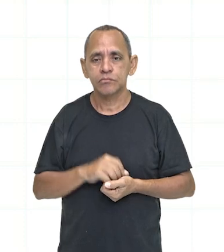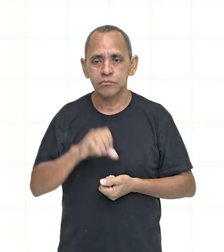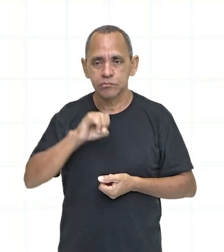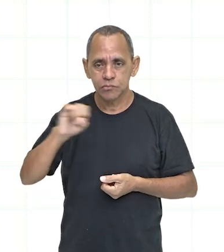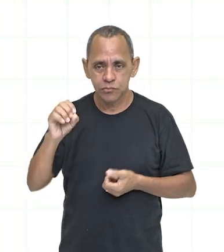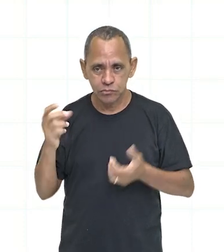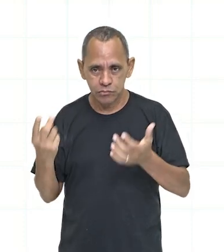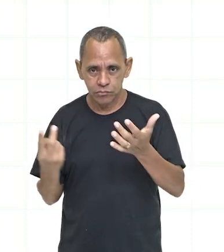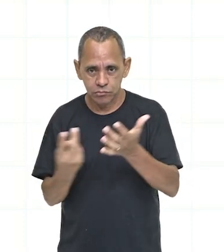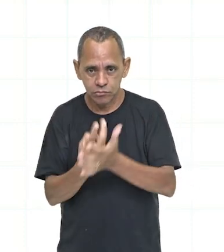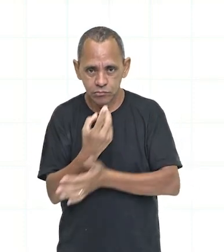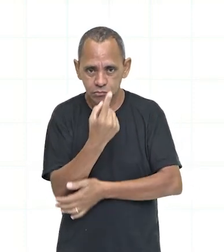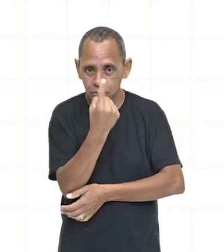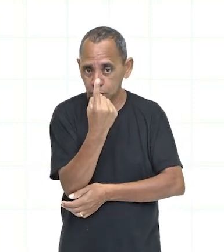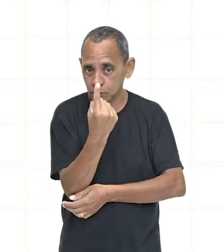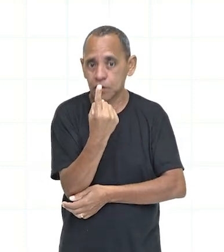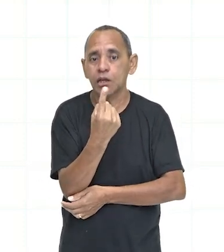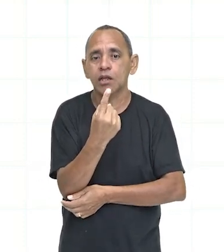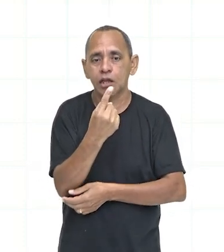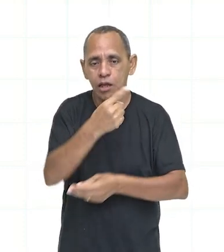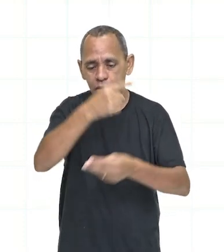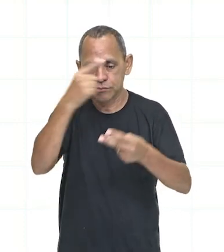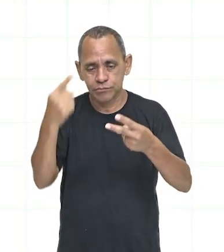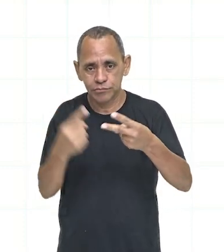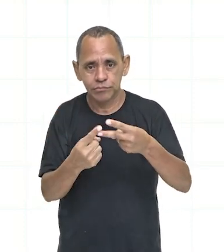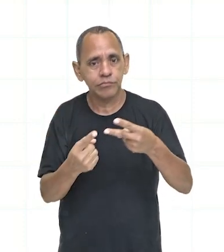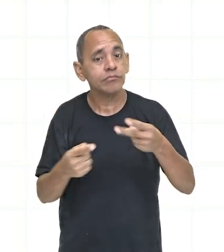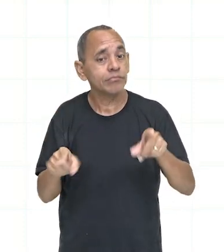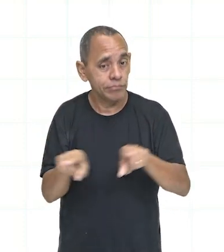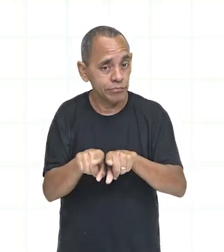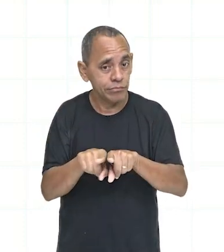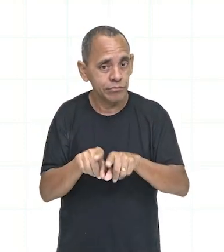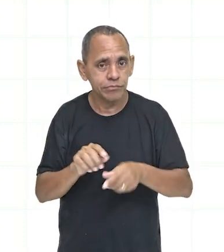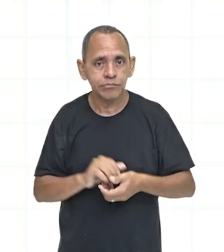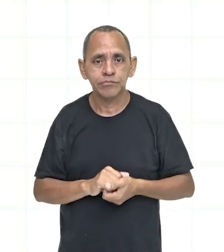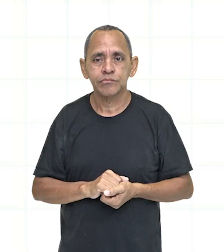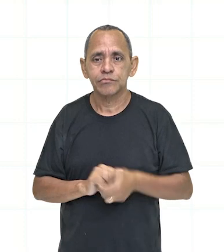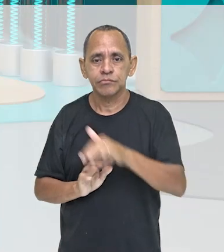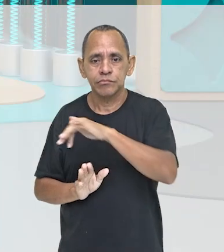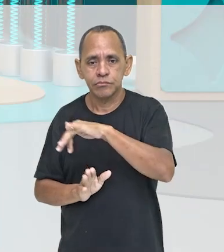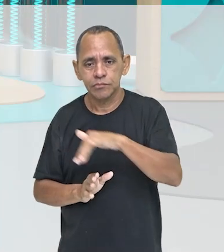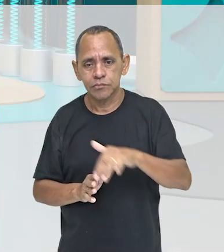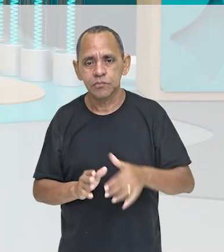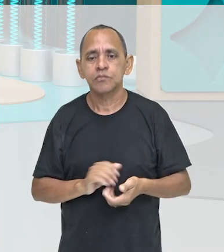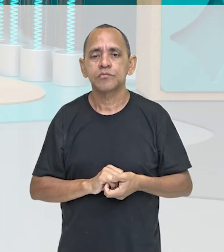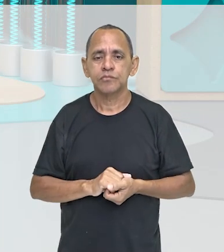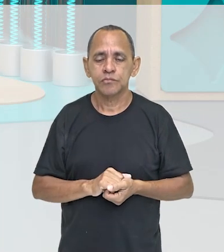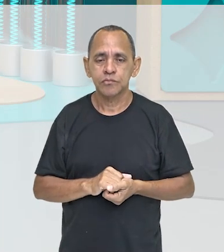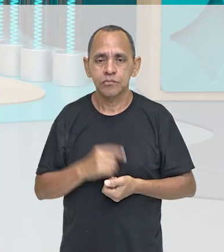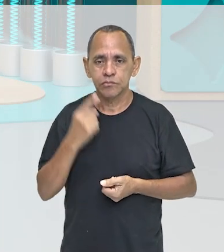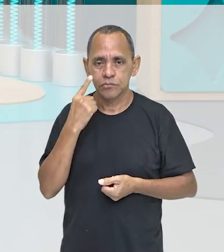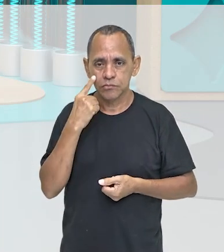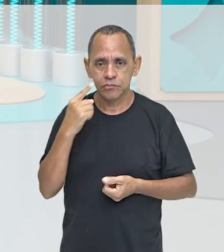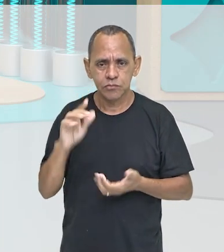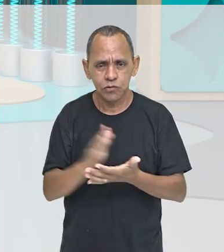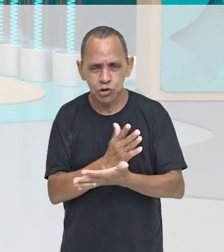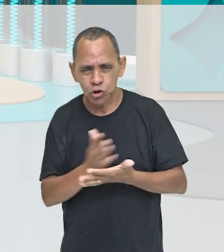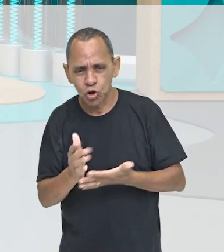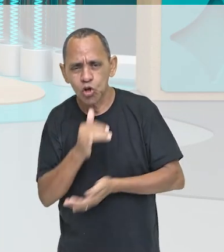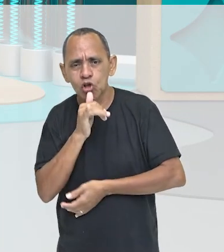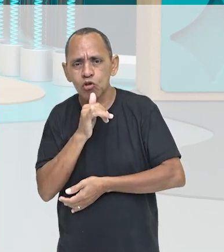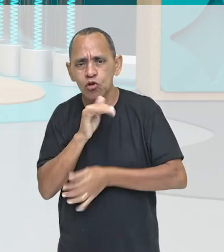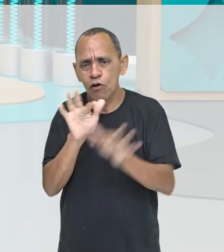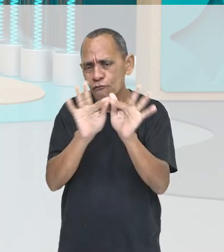também acontecerá, tá? Então nós vimos aqui, gente, vários exemplos, né, de frases, né, que